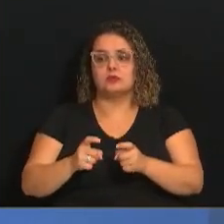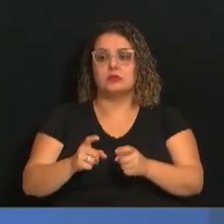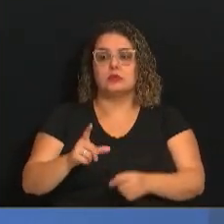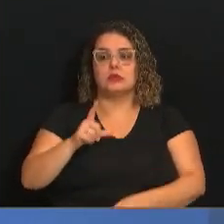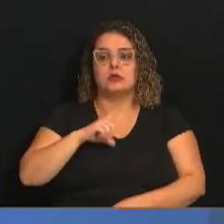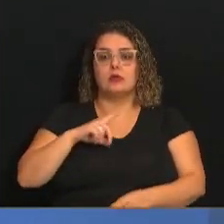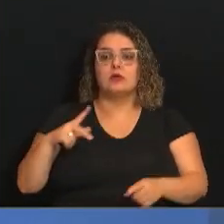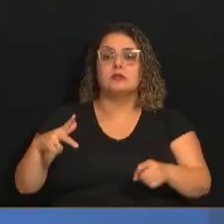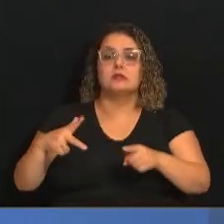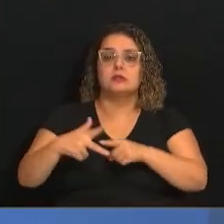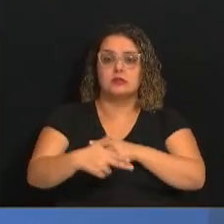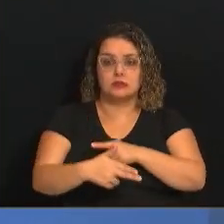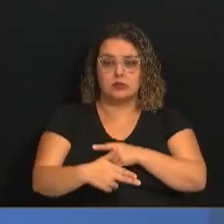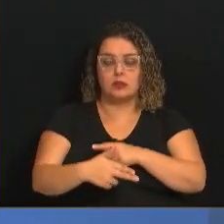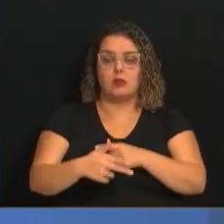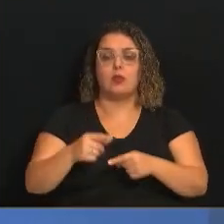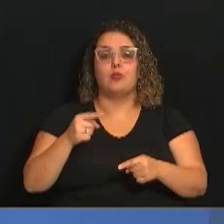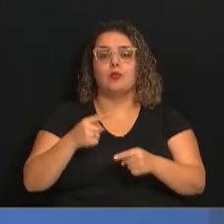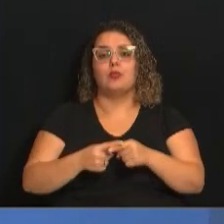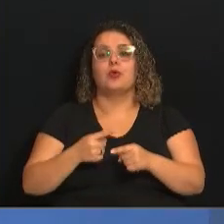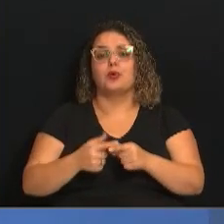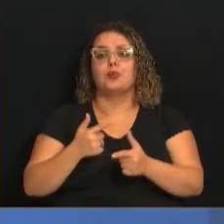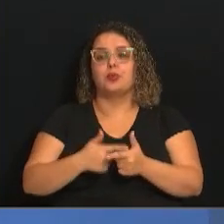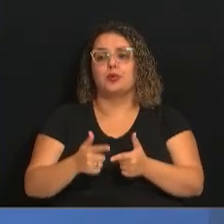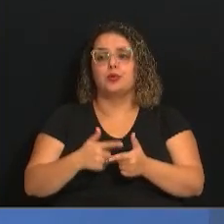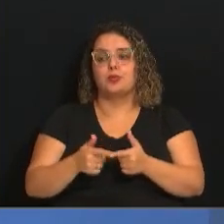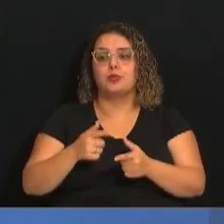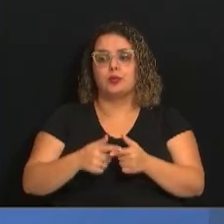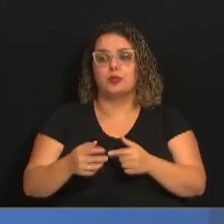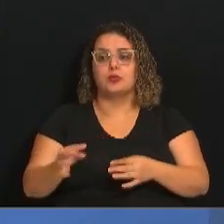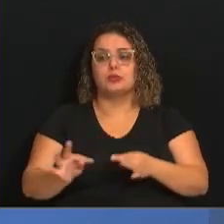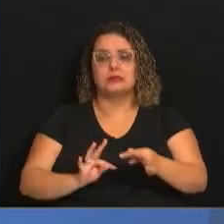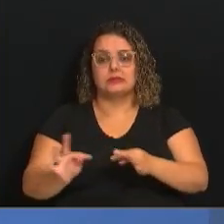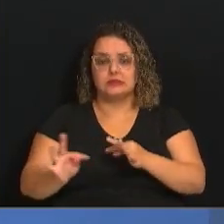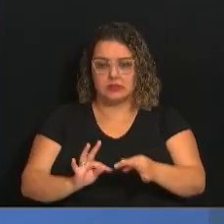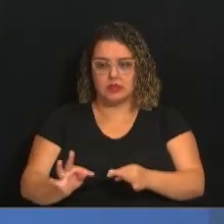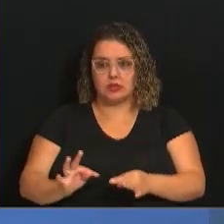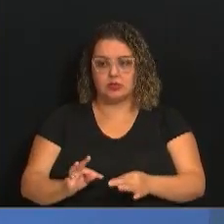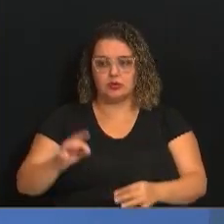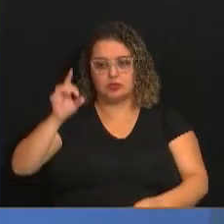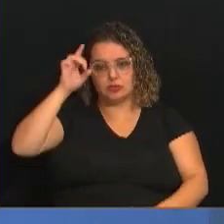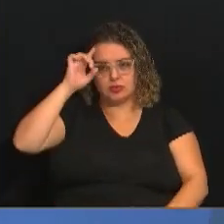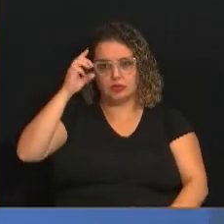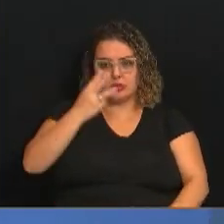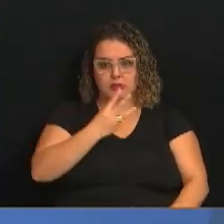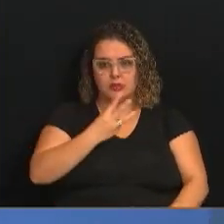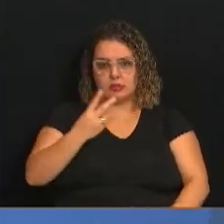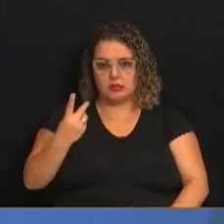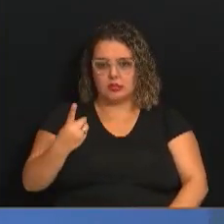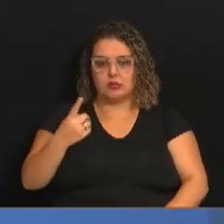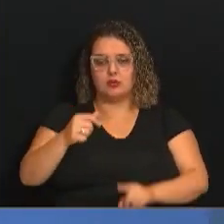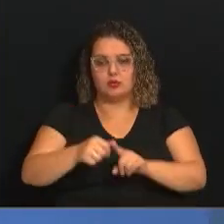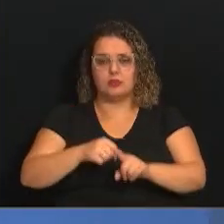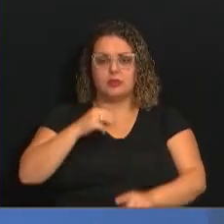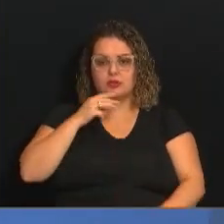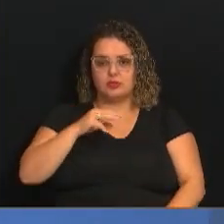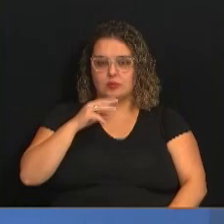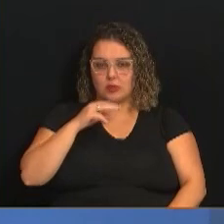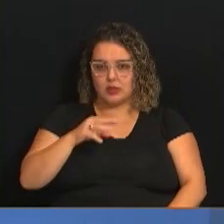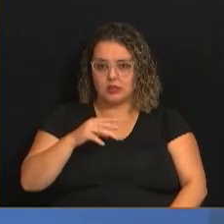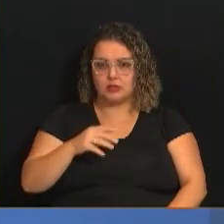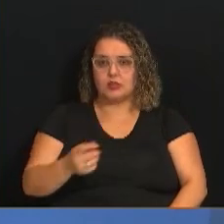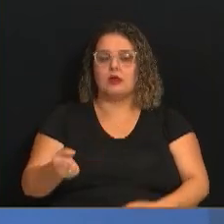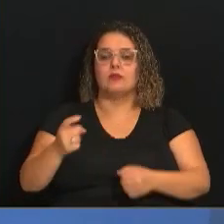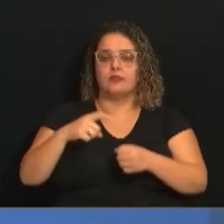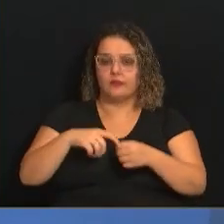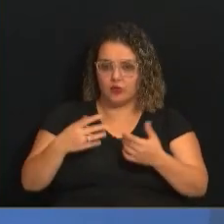ser interrompida por problemas de transmissão no dia 31 de março. Então, essa discussão retorna agora. Nós temos aí